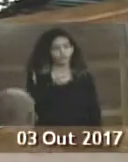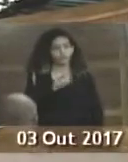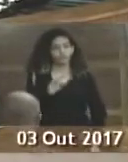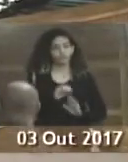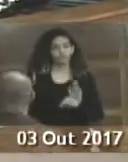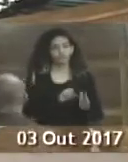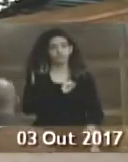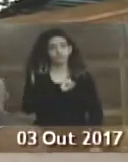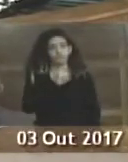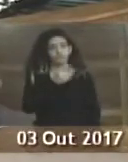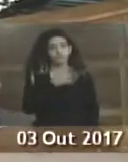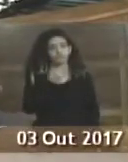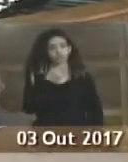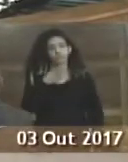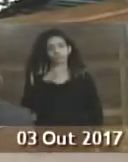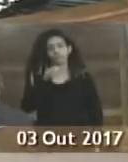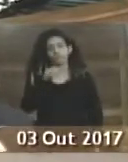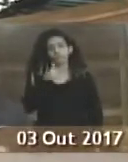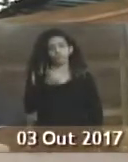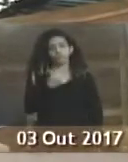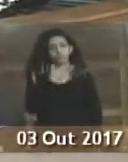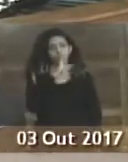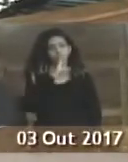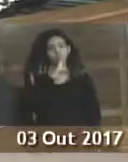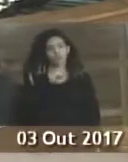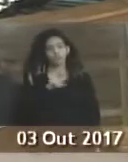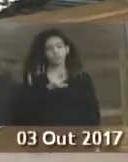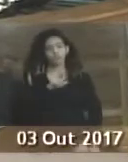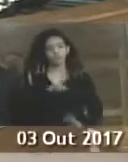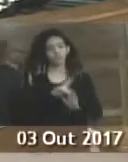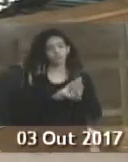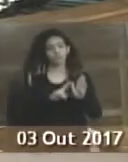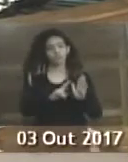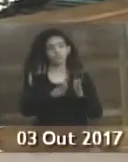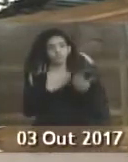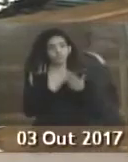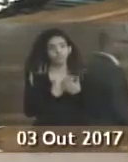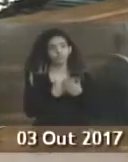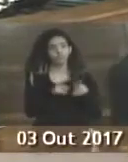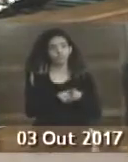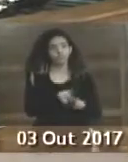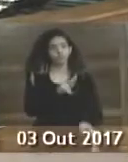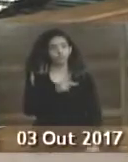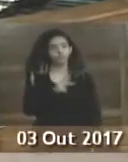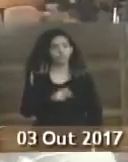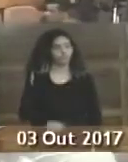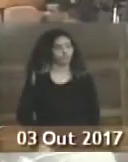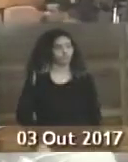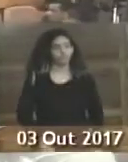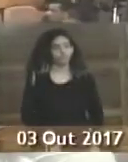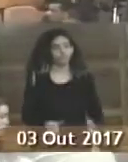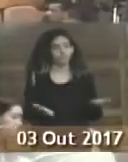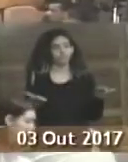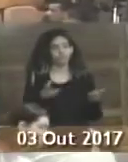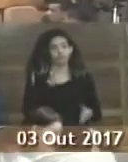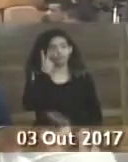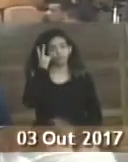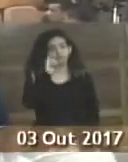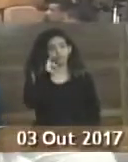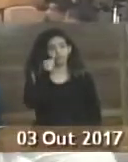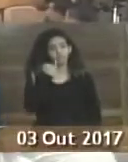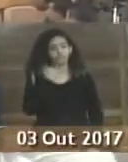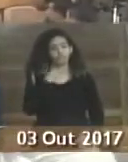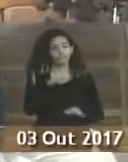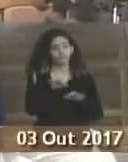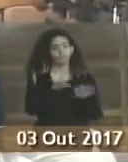número 4961/17 da UI, em resposta ao requerimento 609/17 também desse vereador. Matérias de vereadora Jane Veiga, projeto de